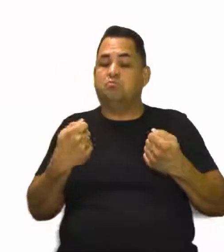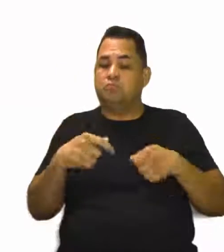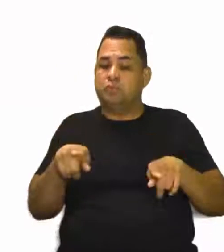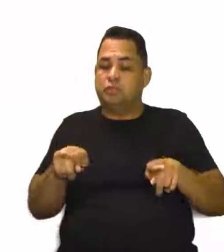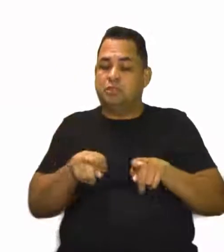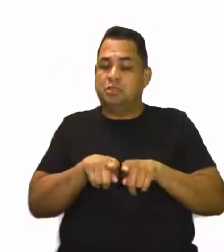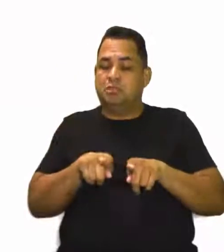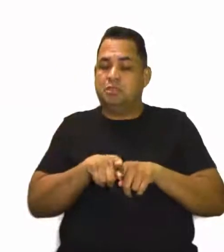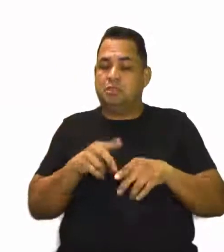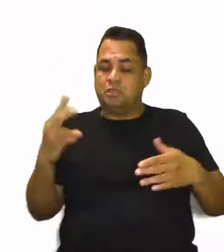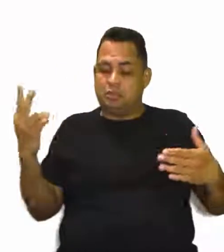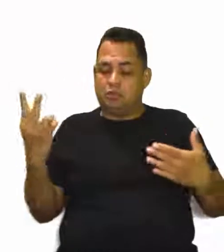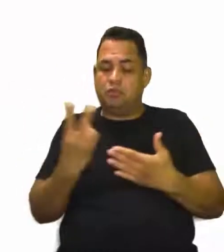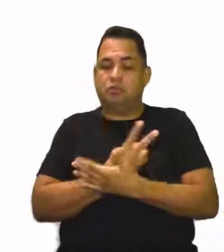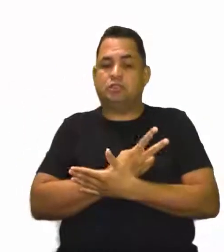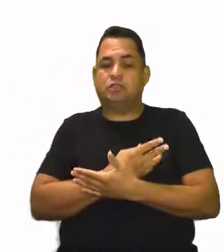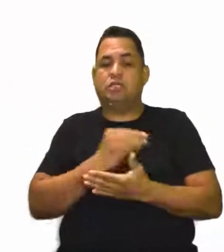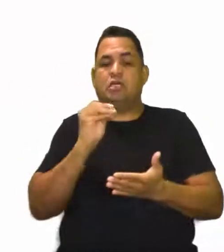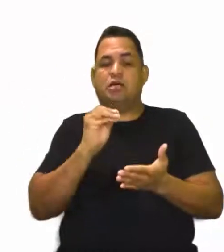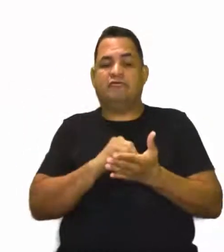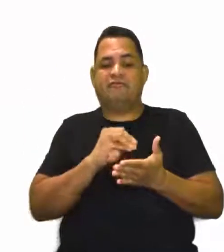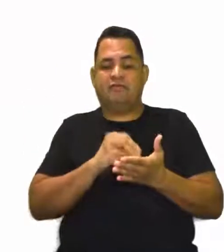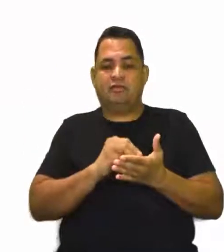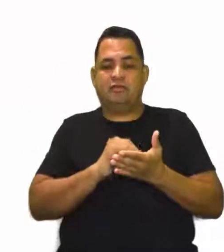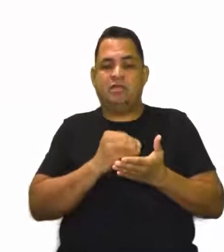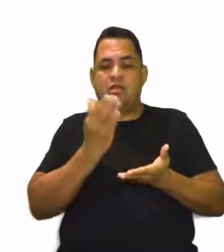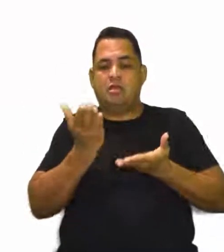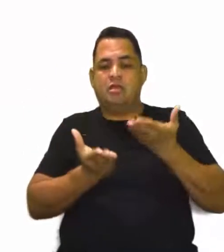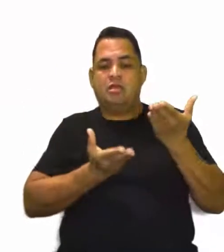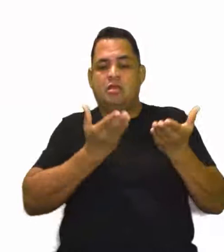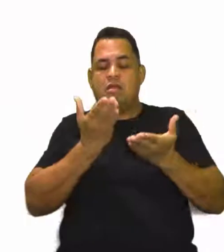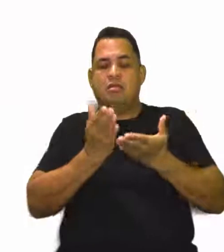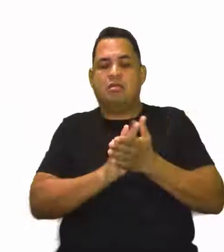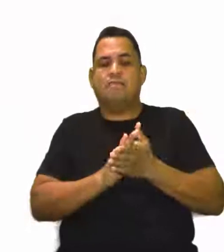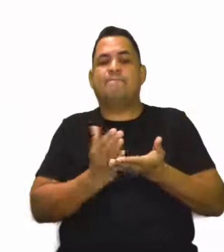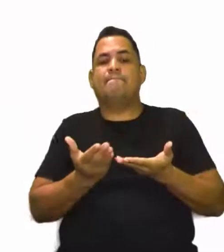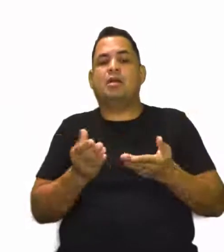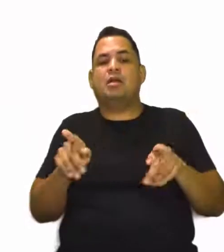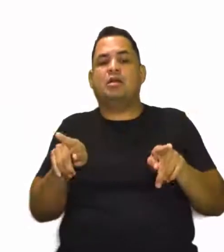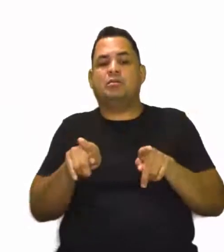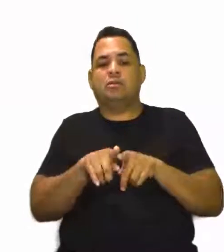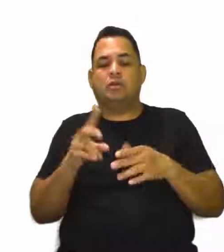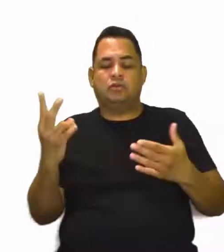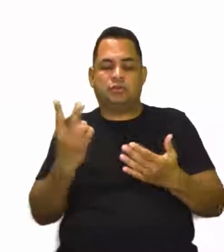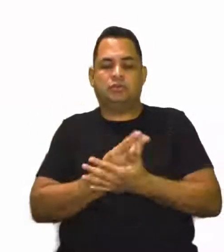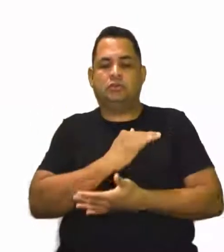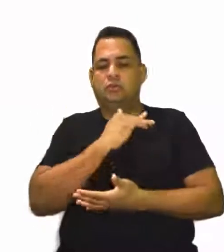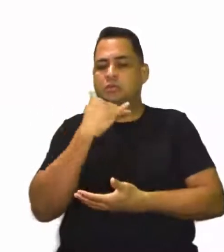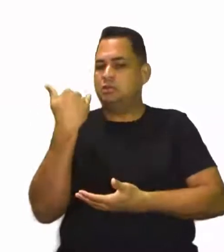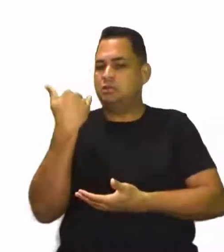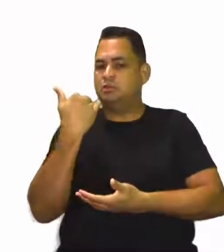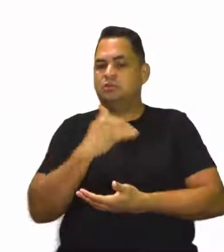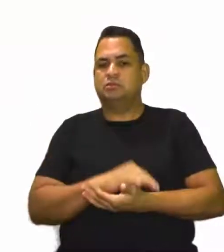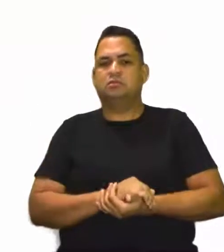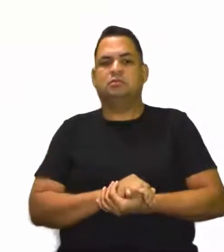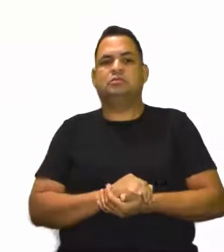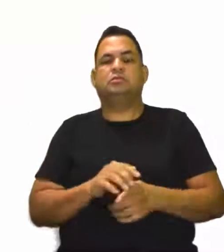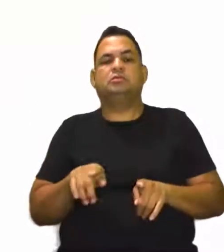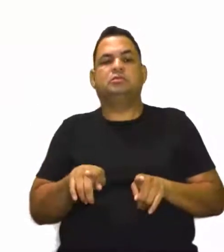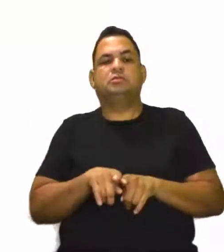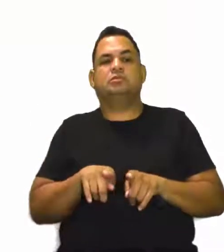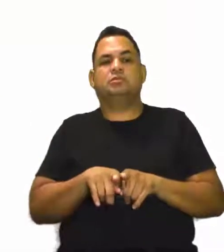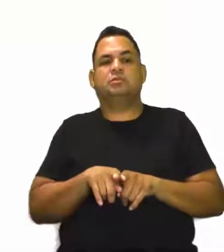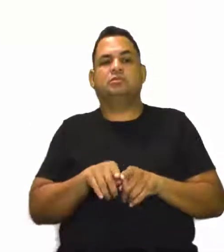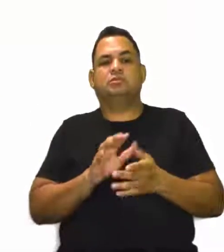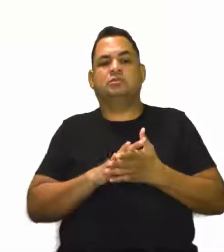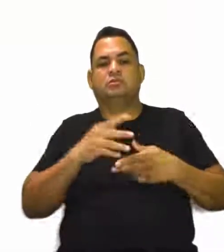A falta de tratamento, de controle ali de hábitos saudáveis vai levar à morte. Nós também falamos